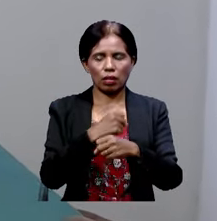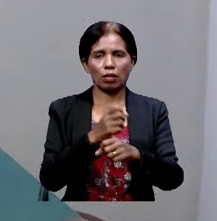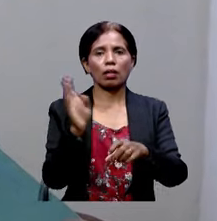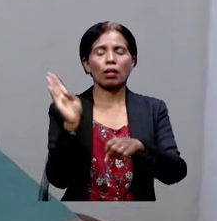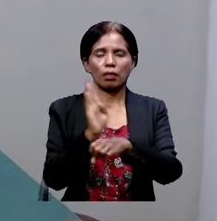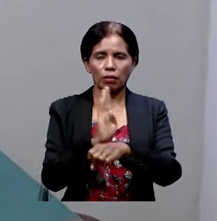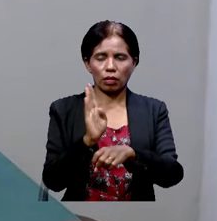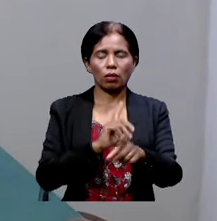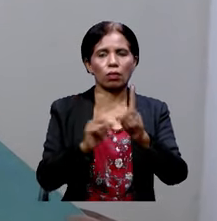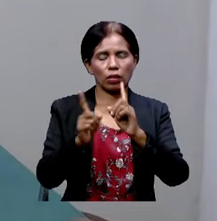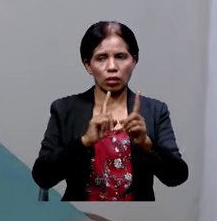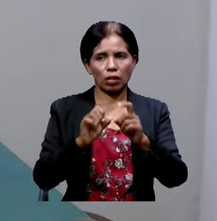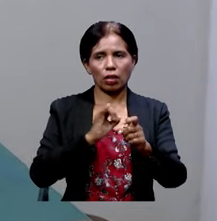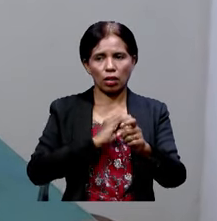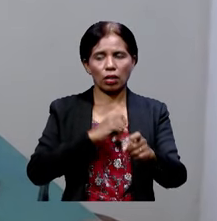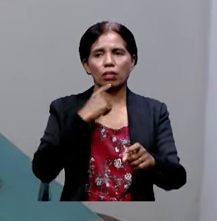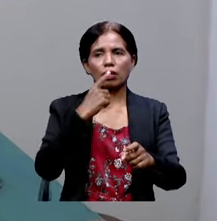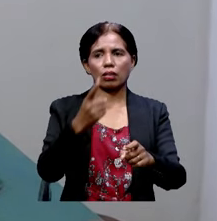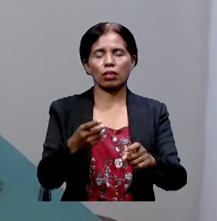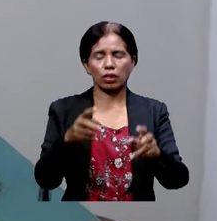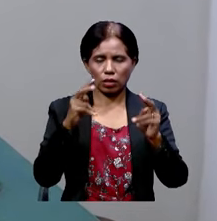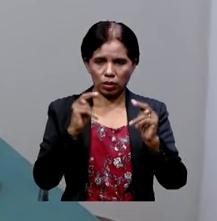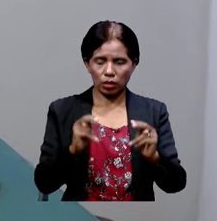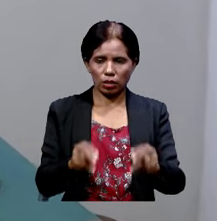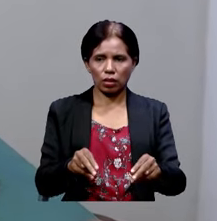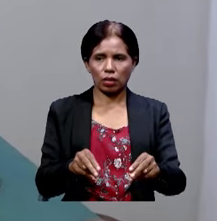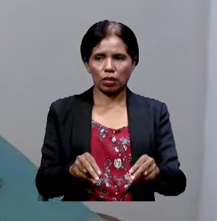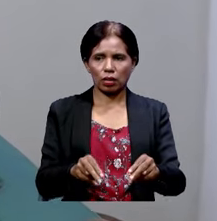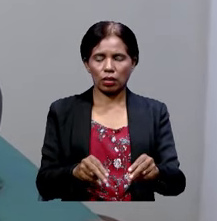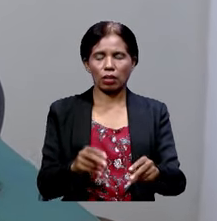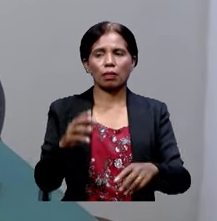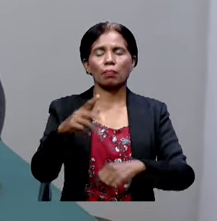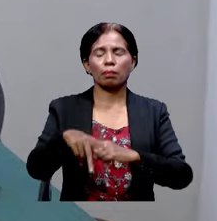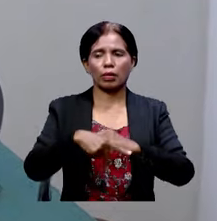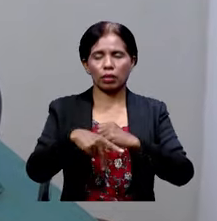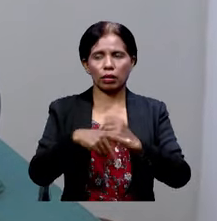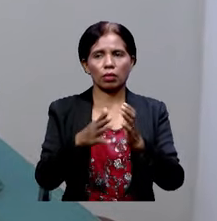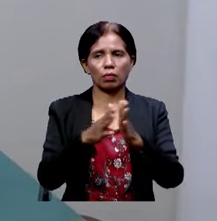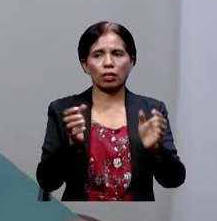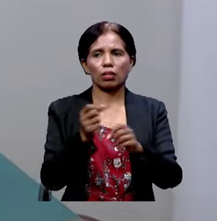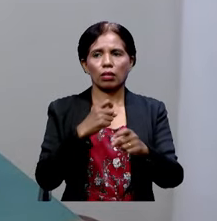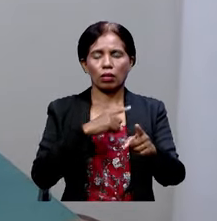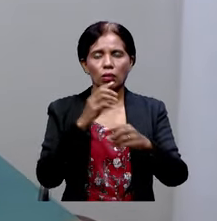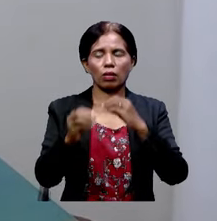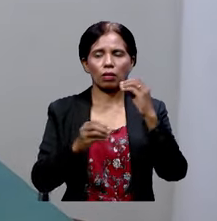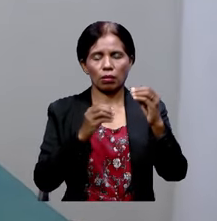negociações. E a Rau intervém quando é necessário, mas sei lá, bancada mas tem que halo negociações, ba assunto não.